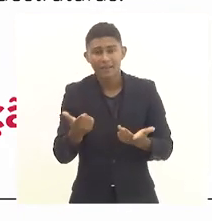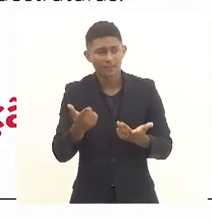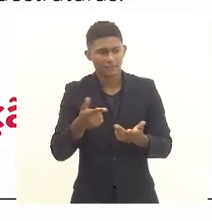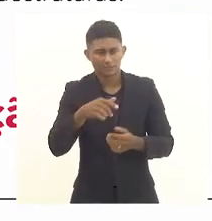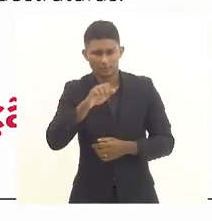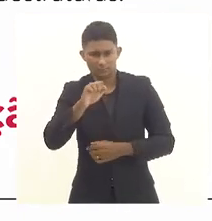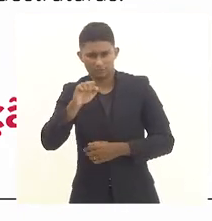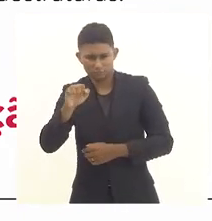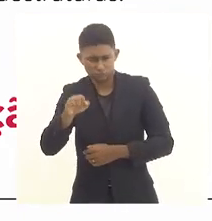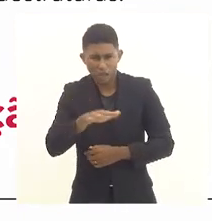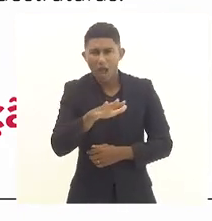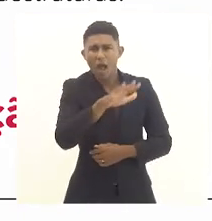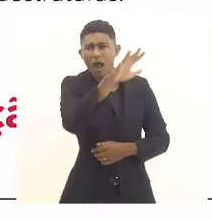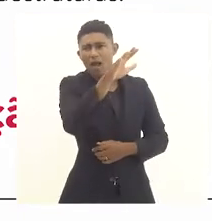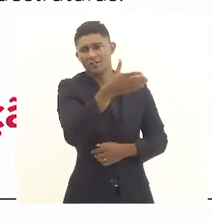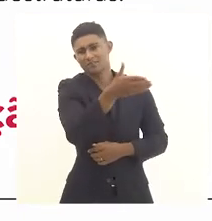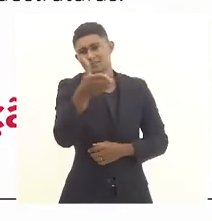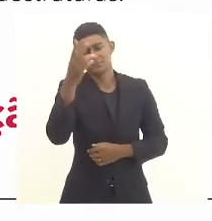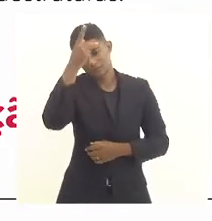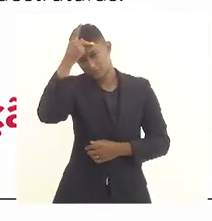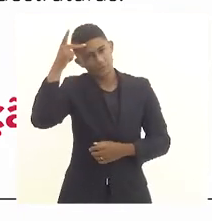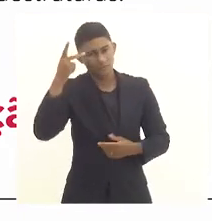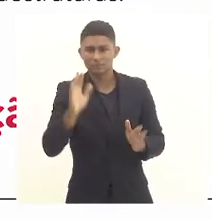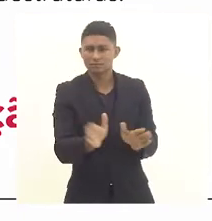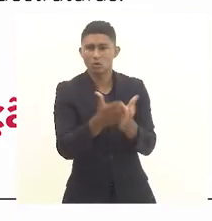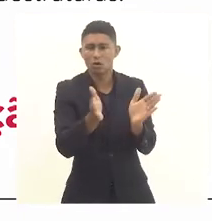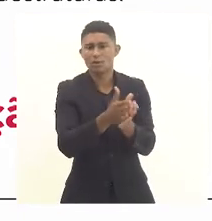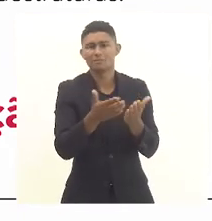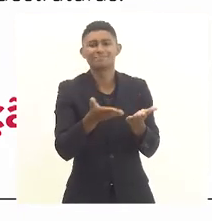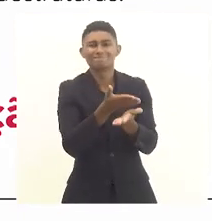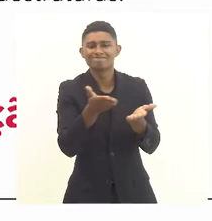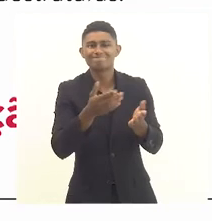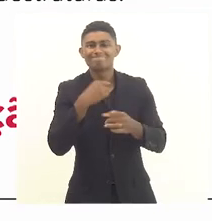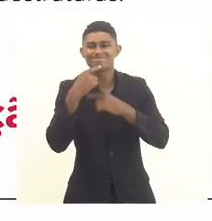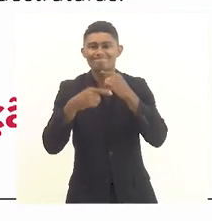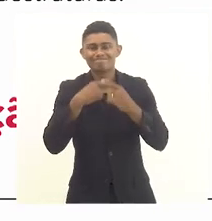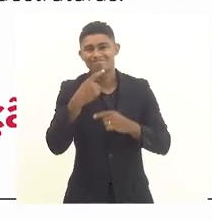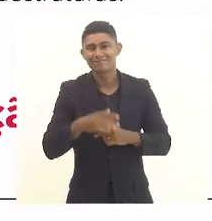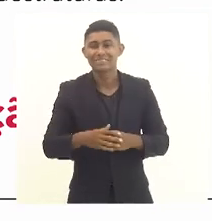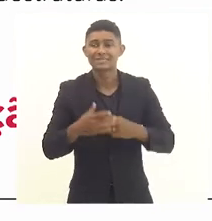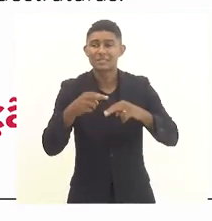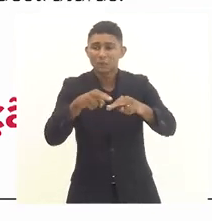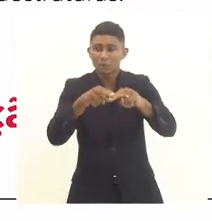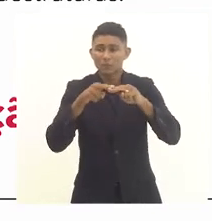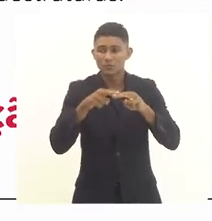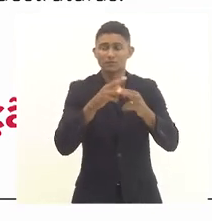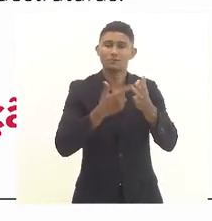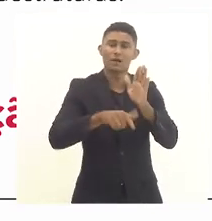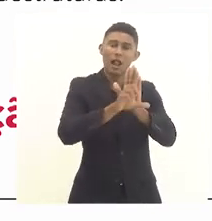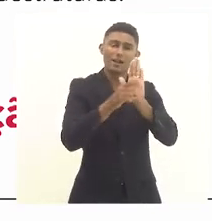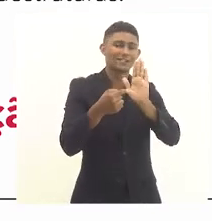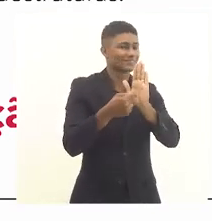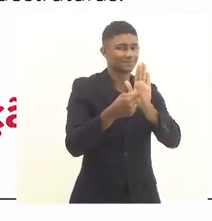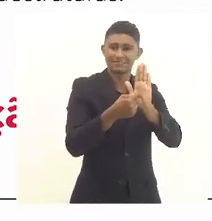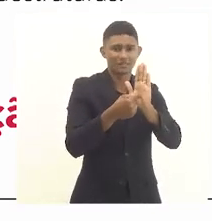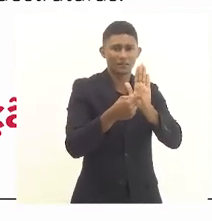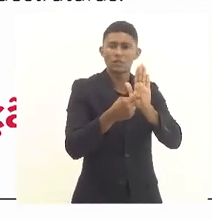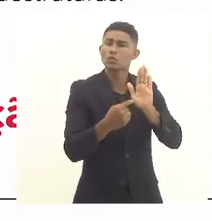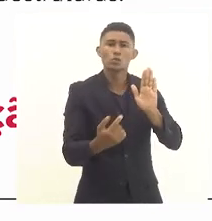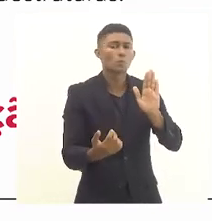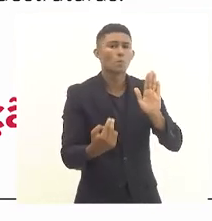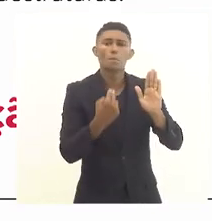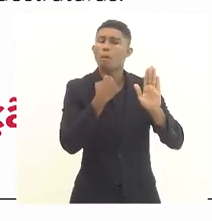porque lá essas pessoas são afetadas exatamente pelas restrições impostas pelas leis municipais que não deixam colocar a próxima